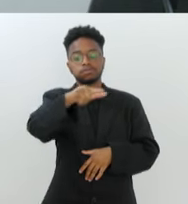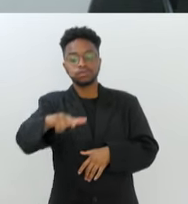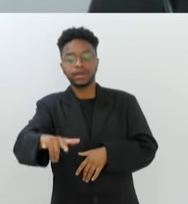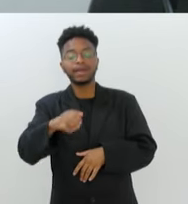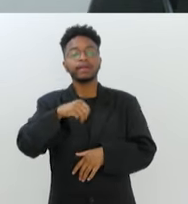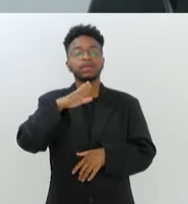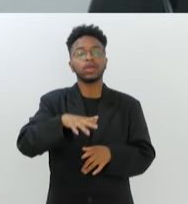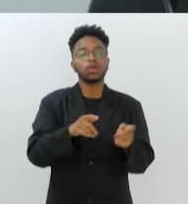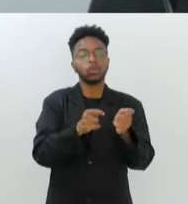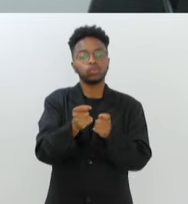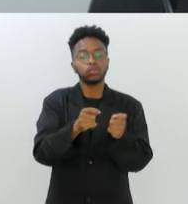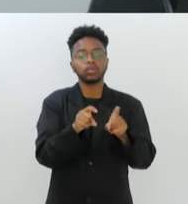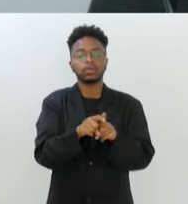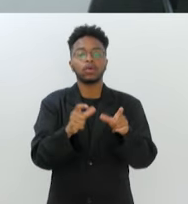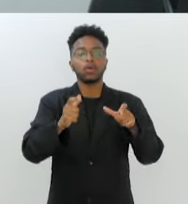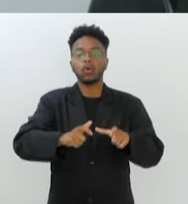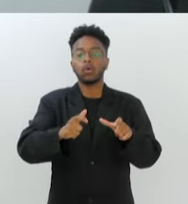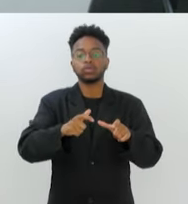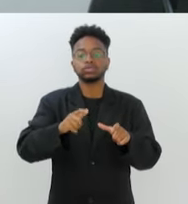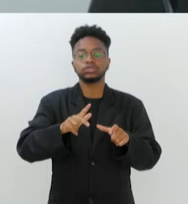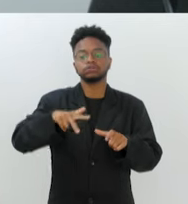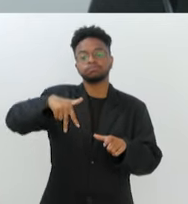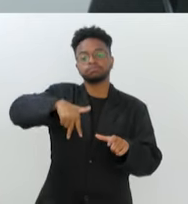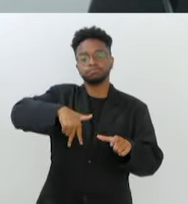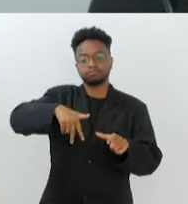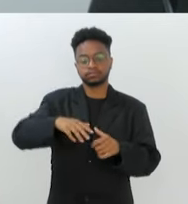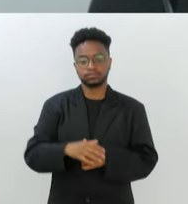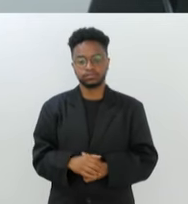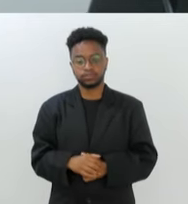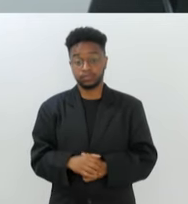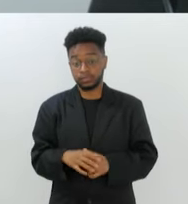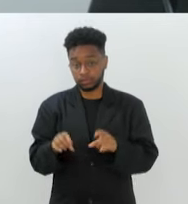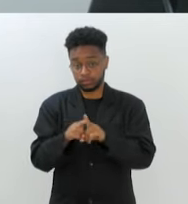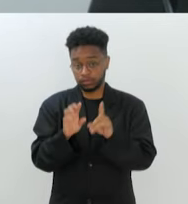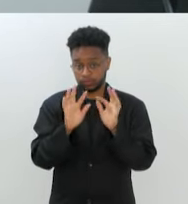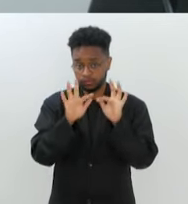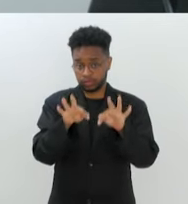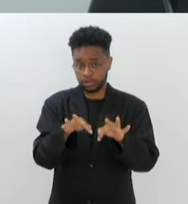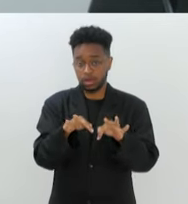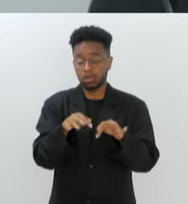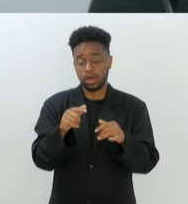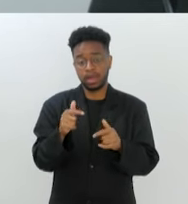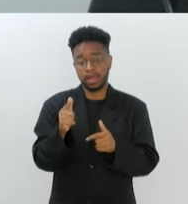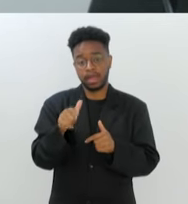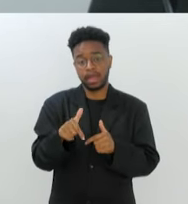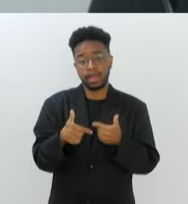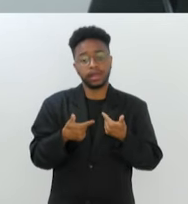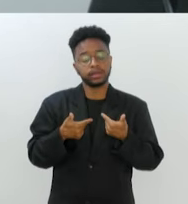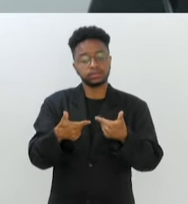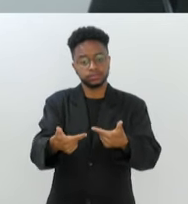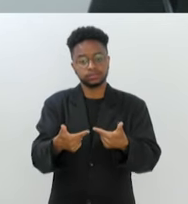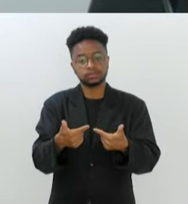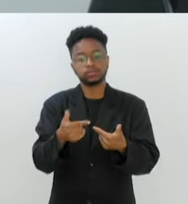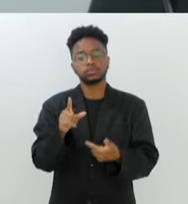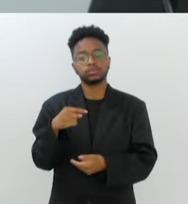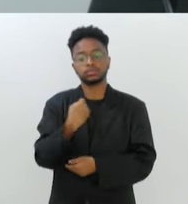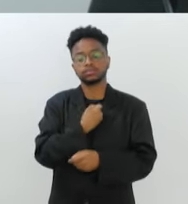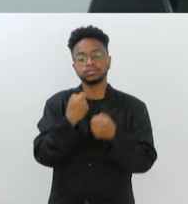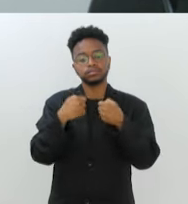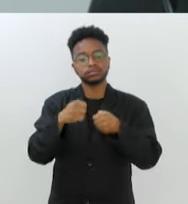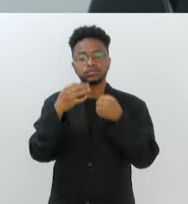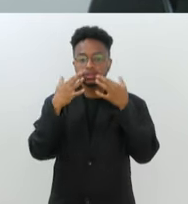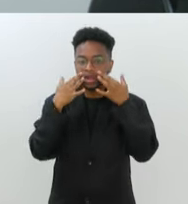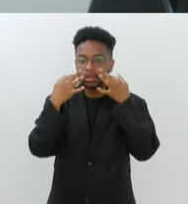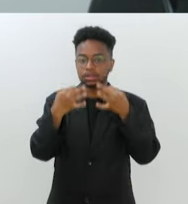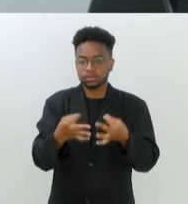controlador e onde ele está localizado. E, por fim, a contramedida, que aí é um jammer. É aí onde nós temos que nos ater para que